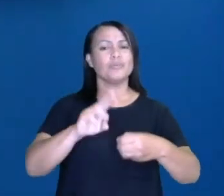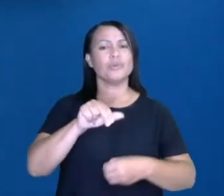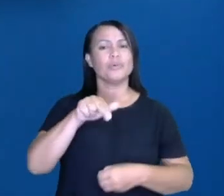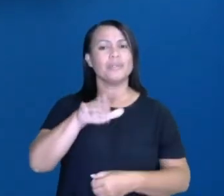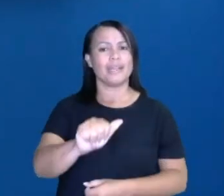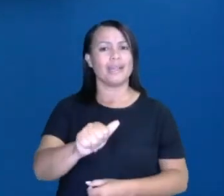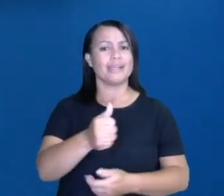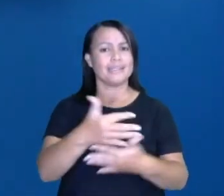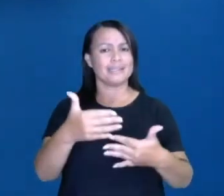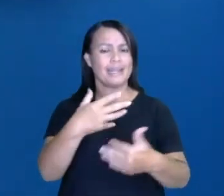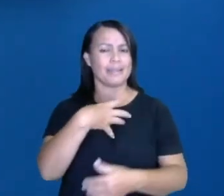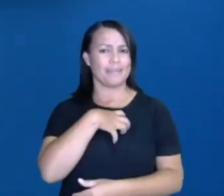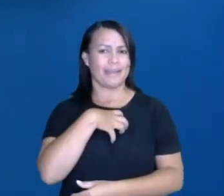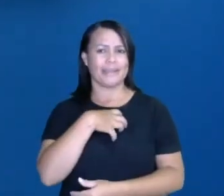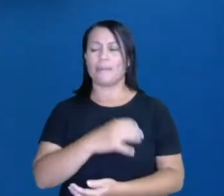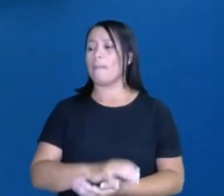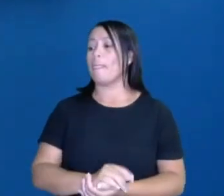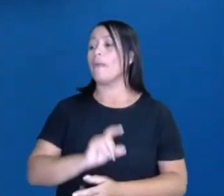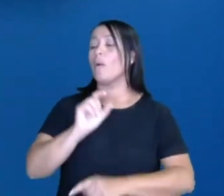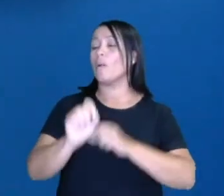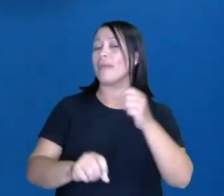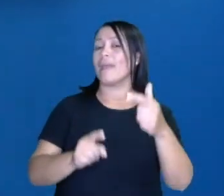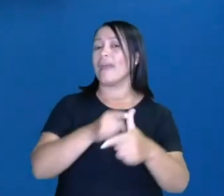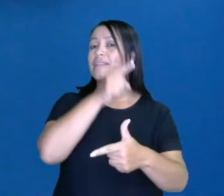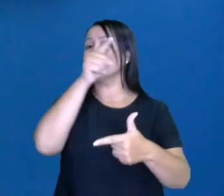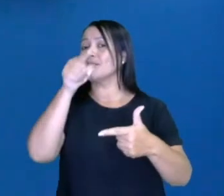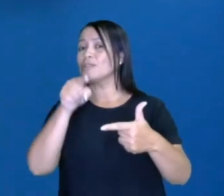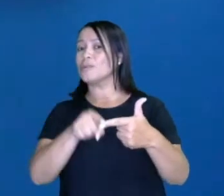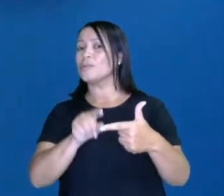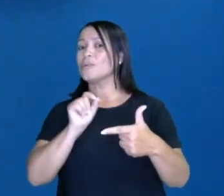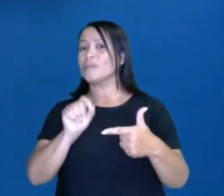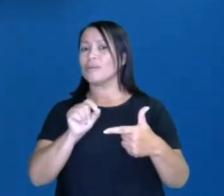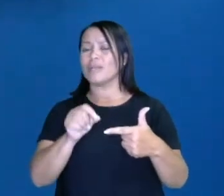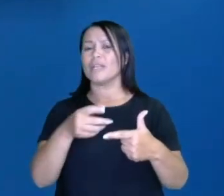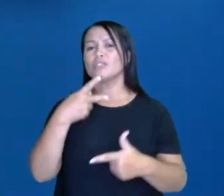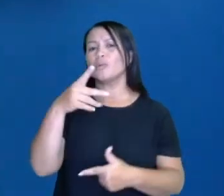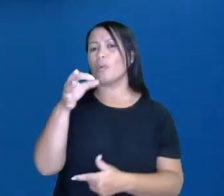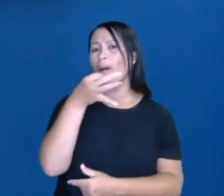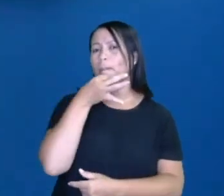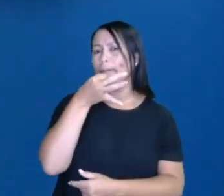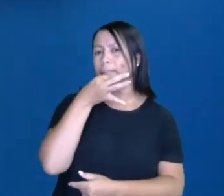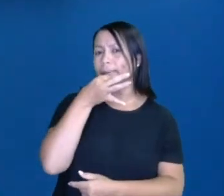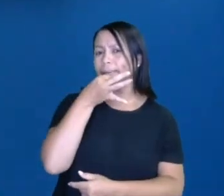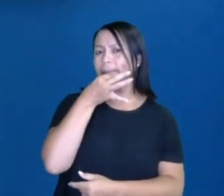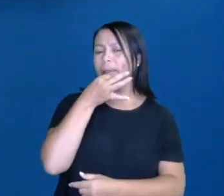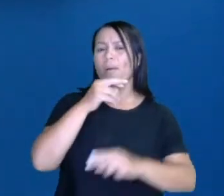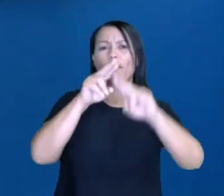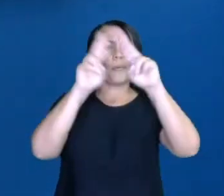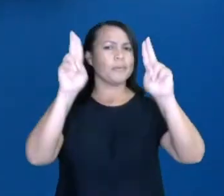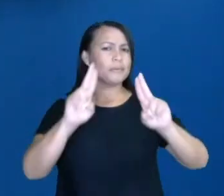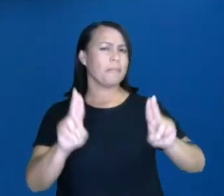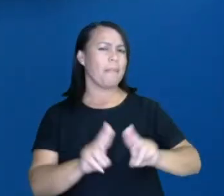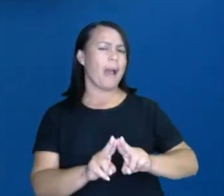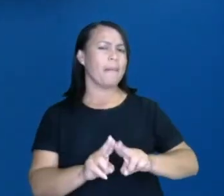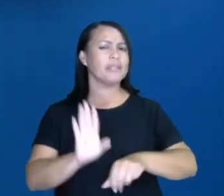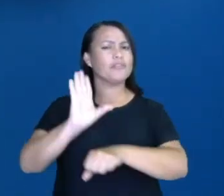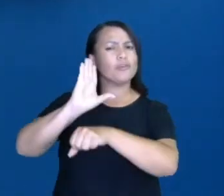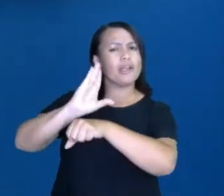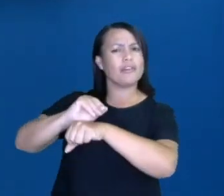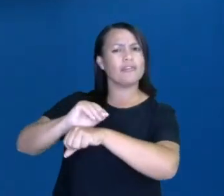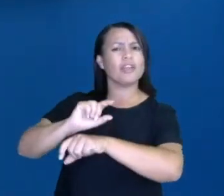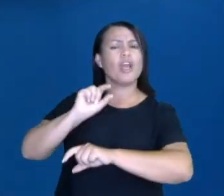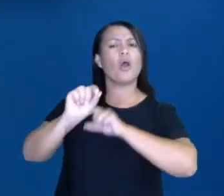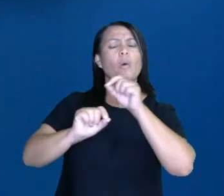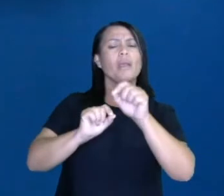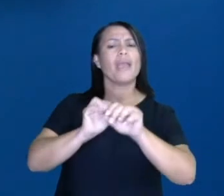Bahia. A segunda pergunta é, em sua opinião, os mapas e a fotografia fornecem